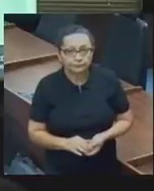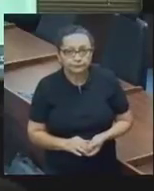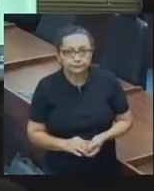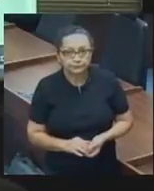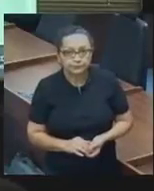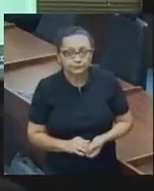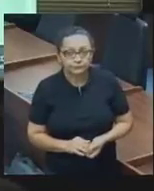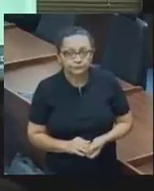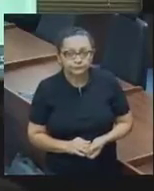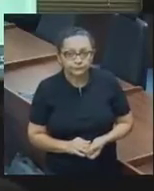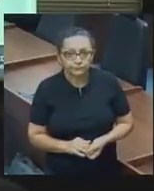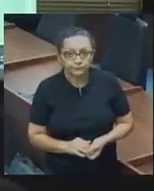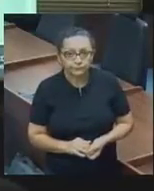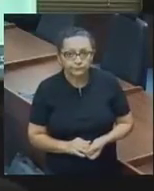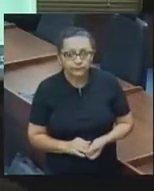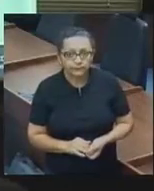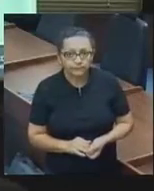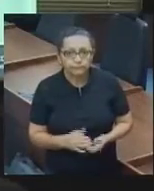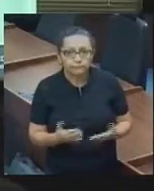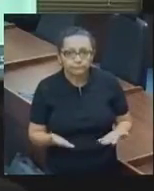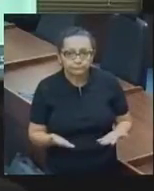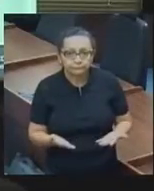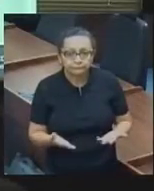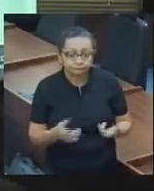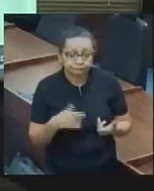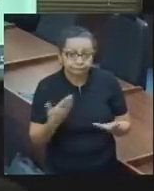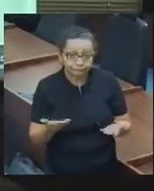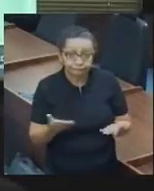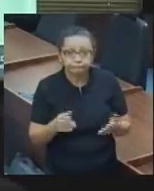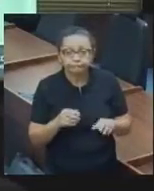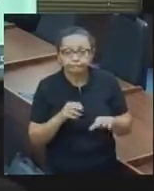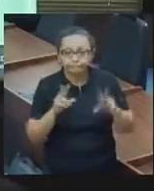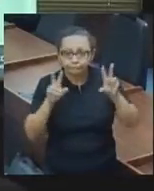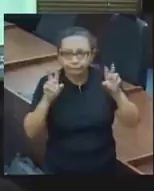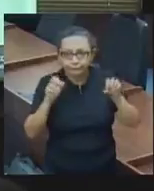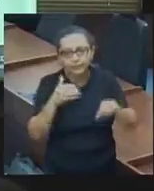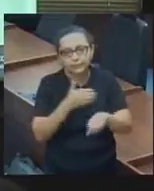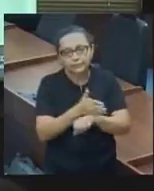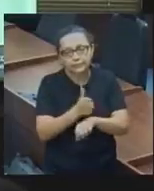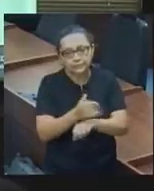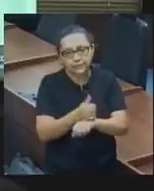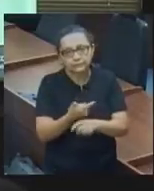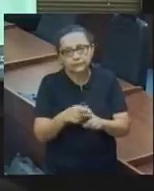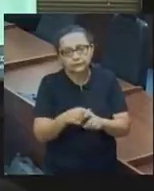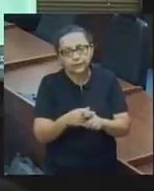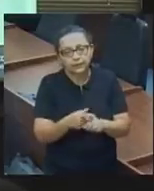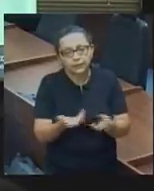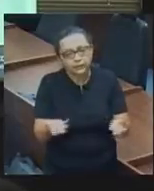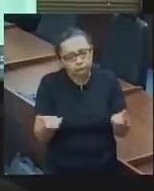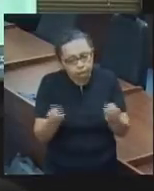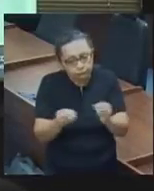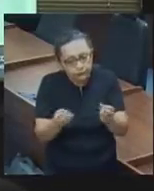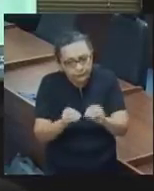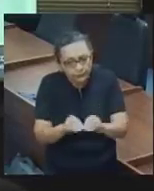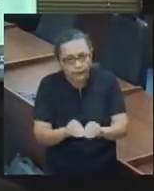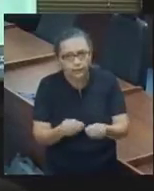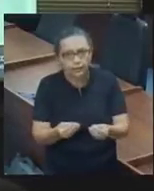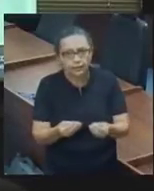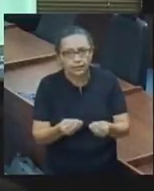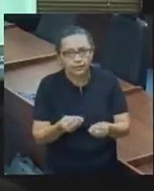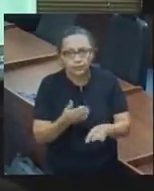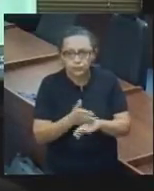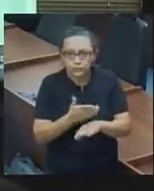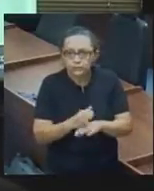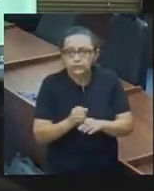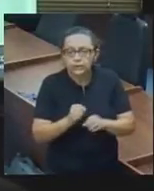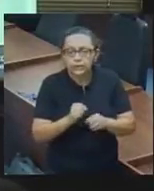e aí entra a acessibilidade quer dizer implementar no exercício da atividade